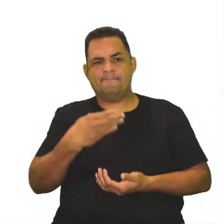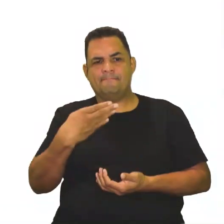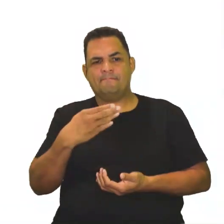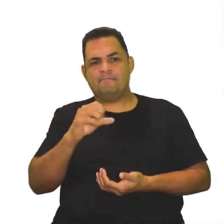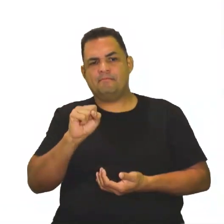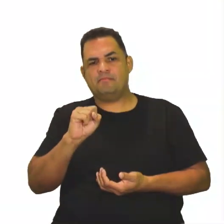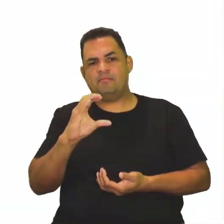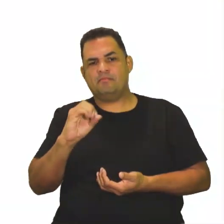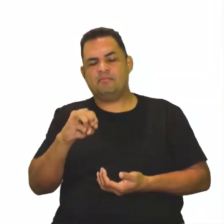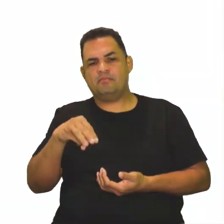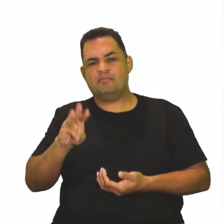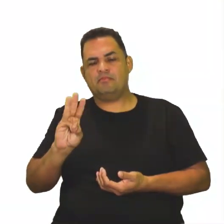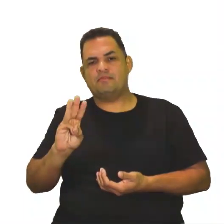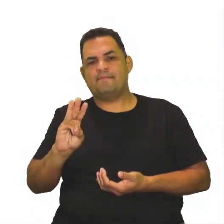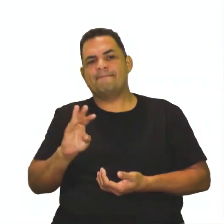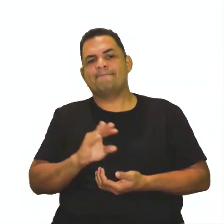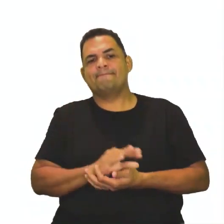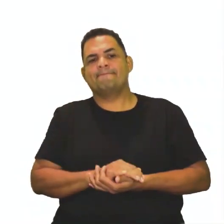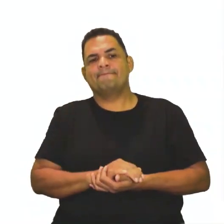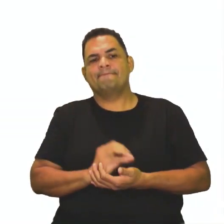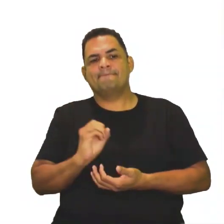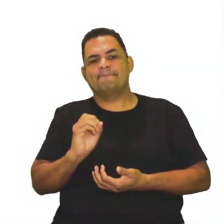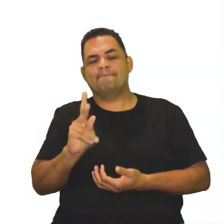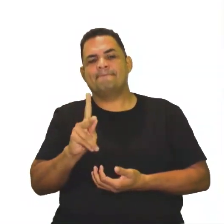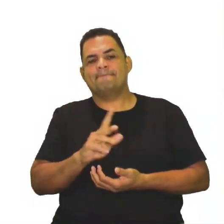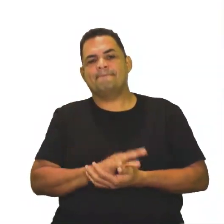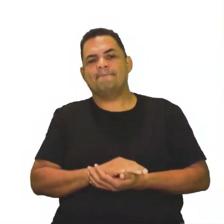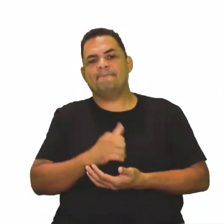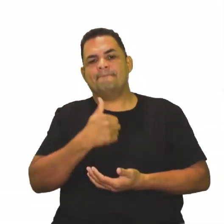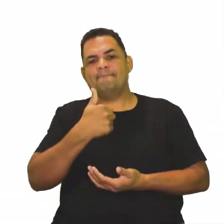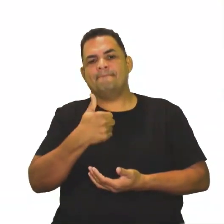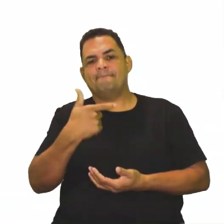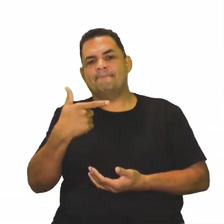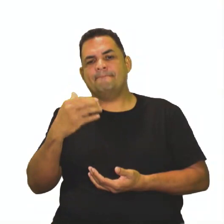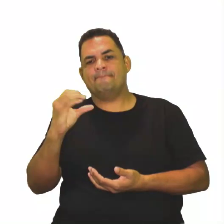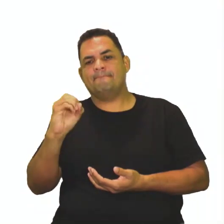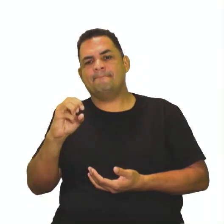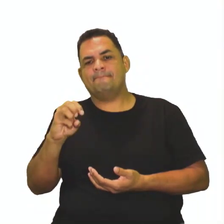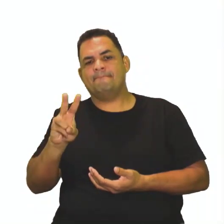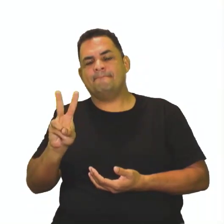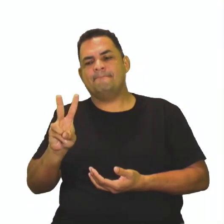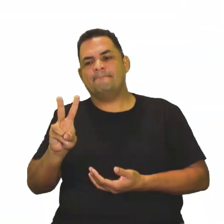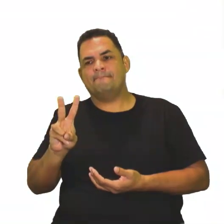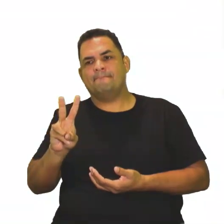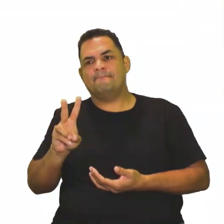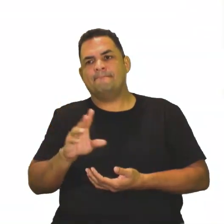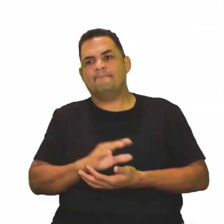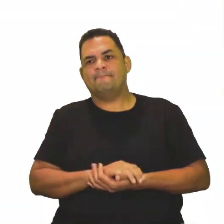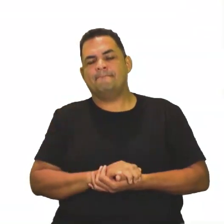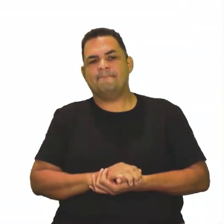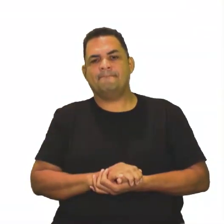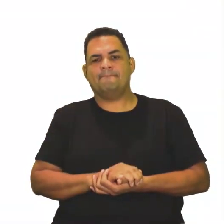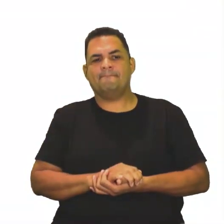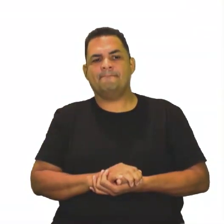480 watts, ok? E 120 volts. Volts é o que? Tensão, né?